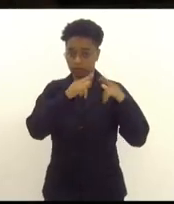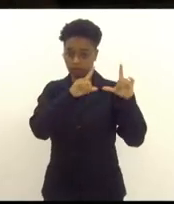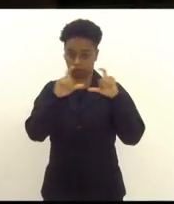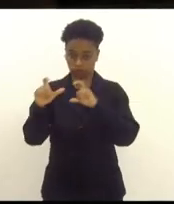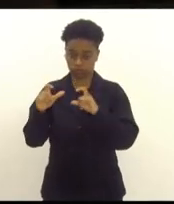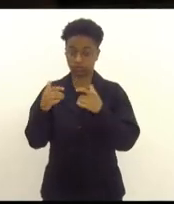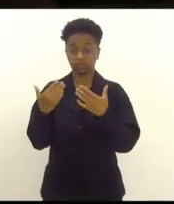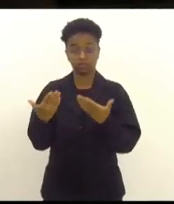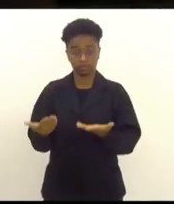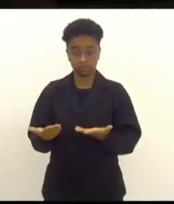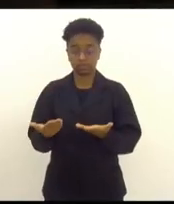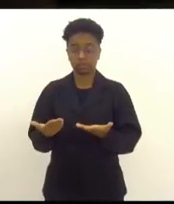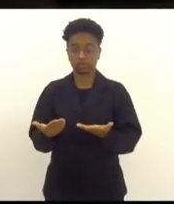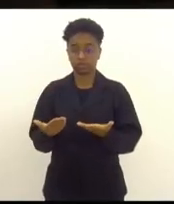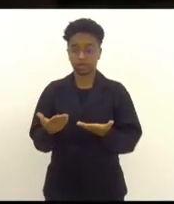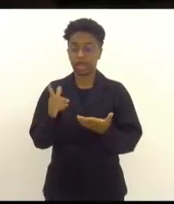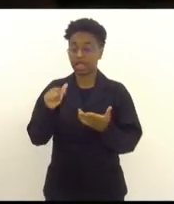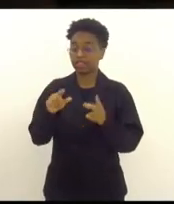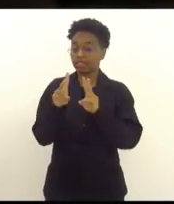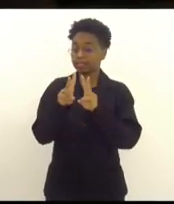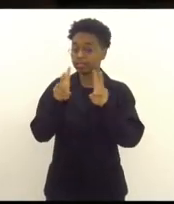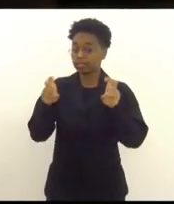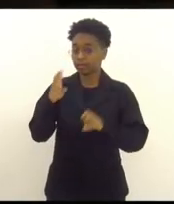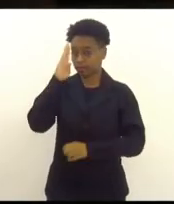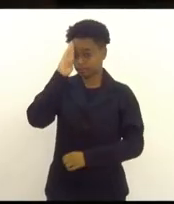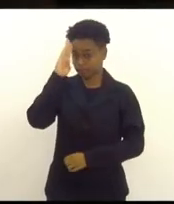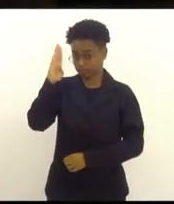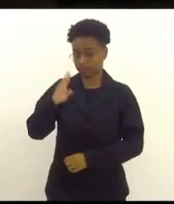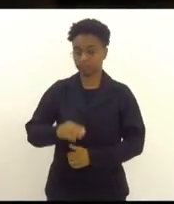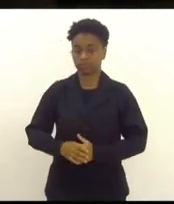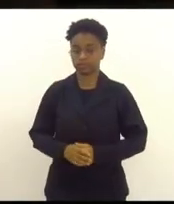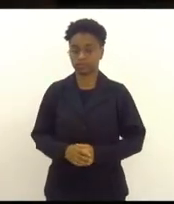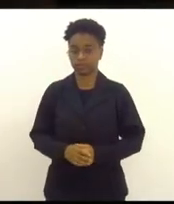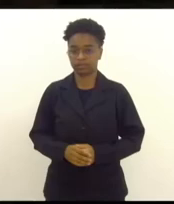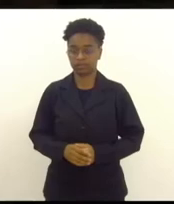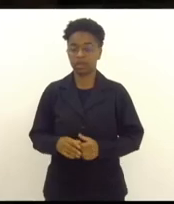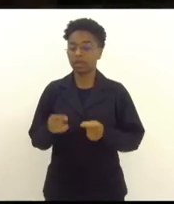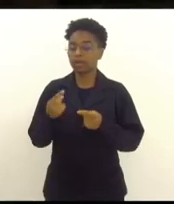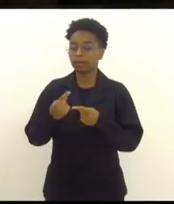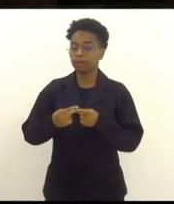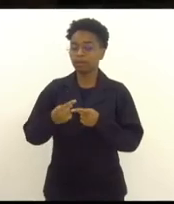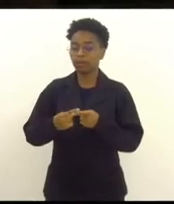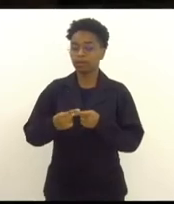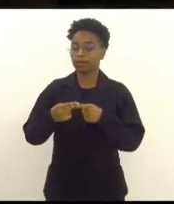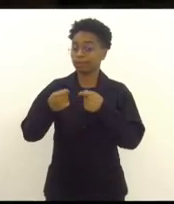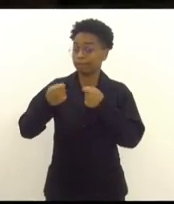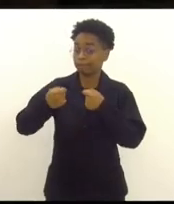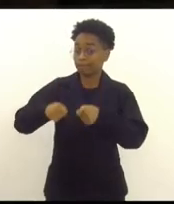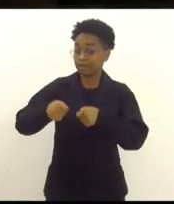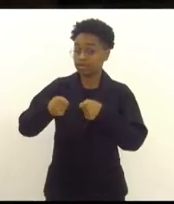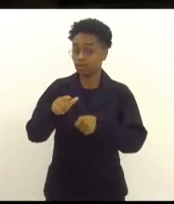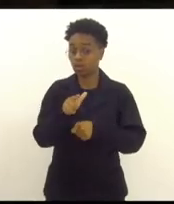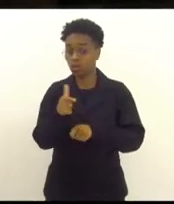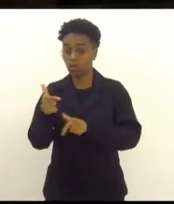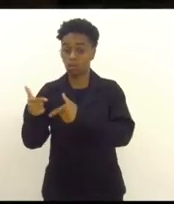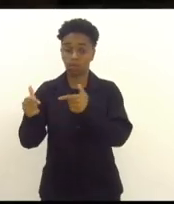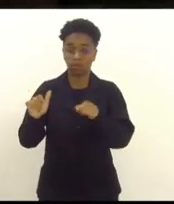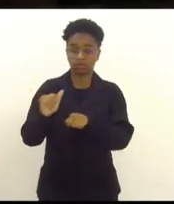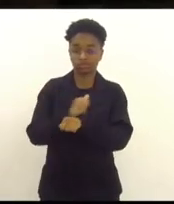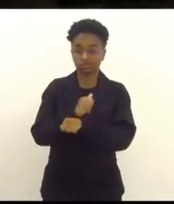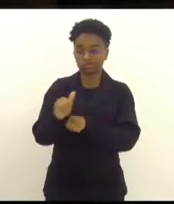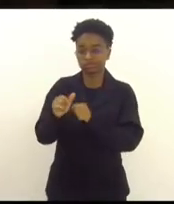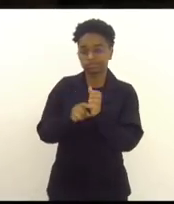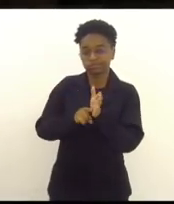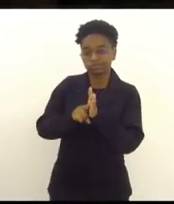Esse é o tema central é necessário outras formas de